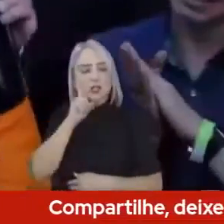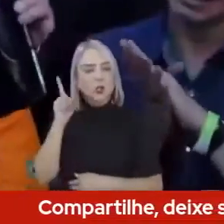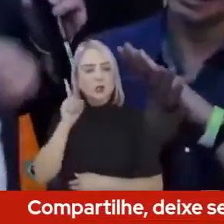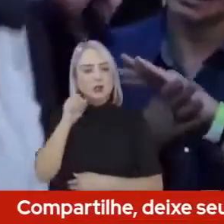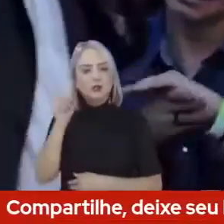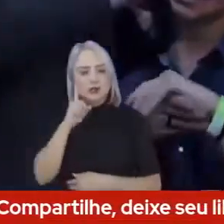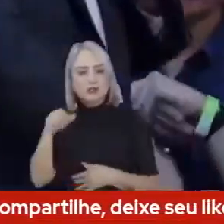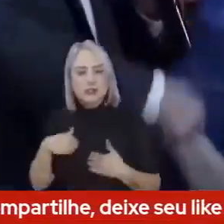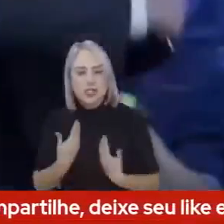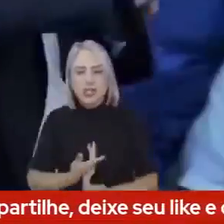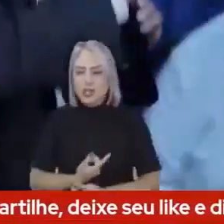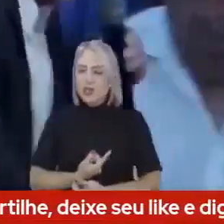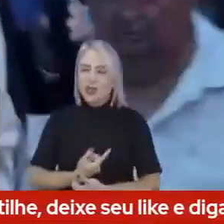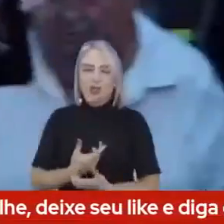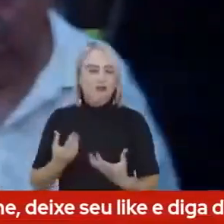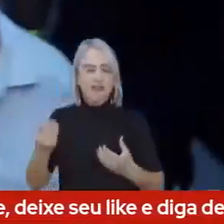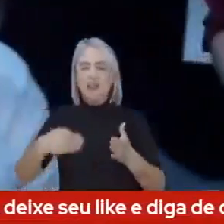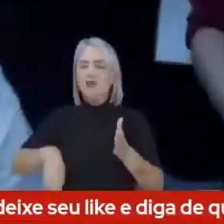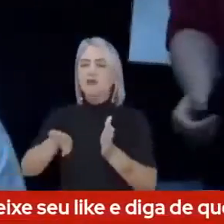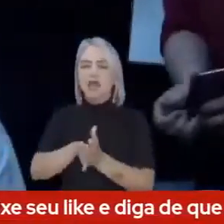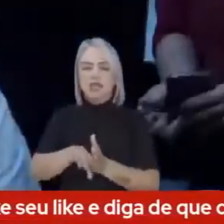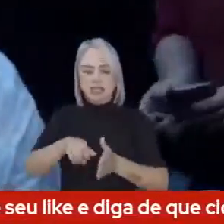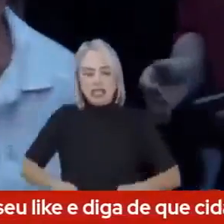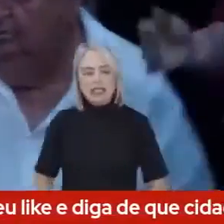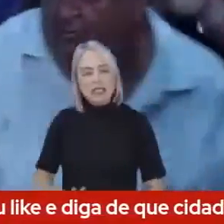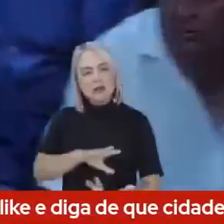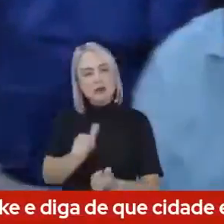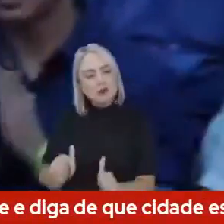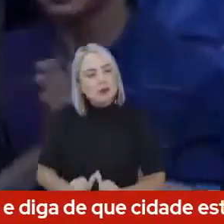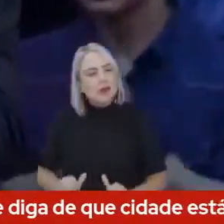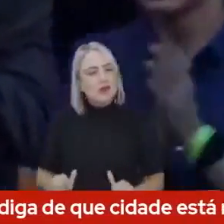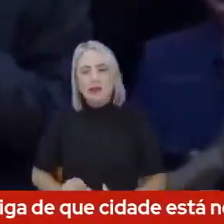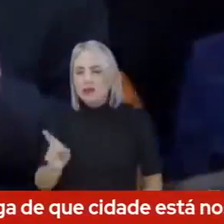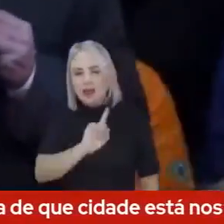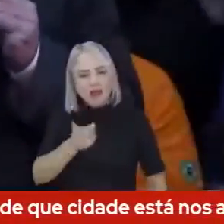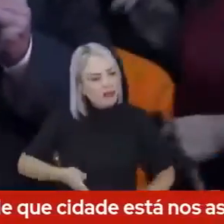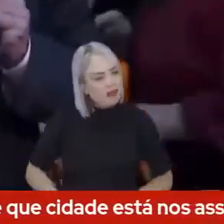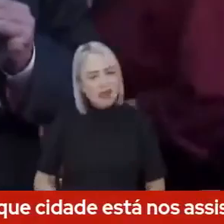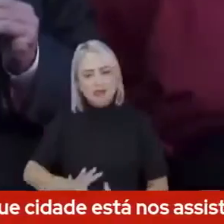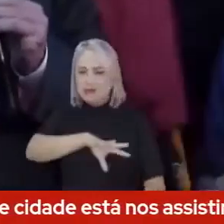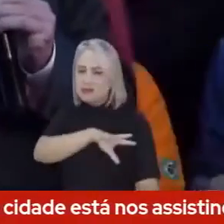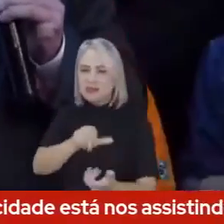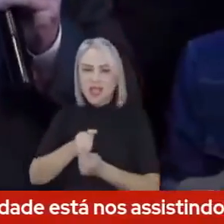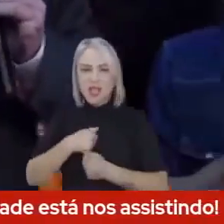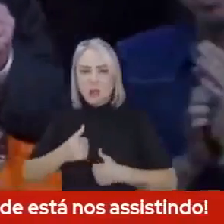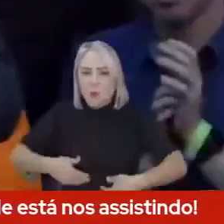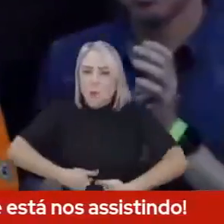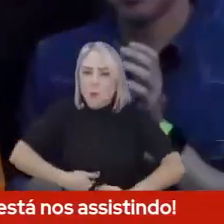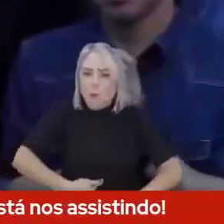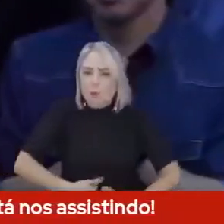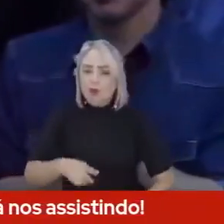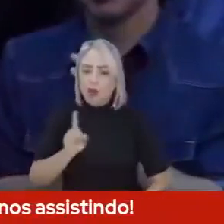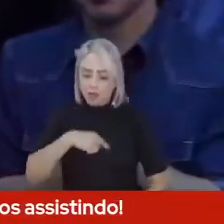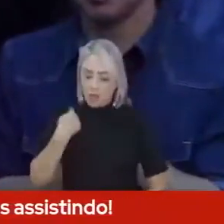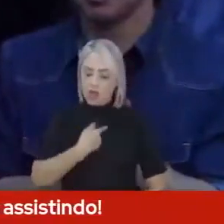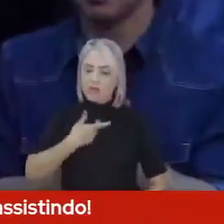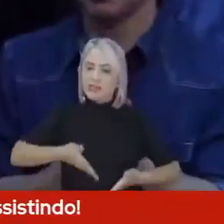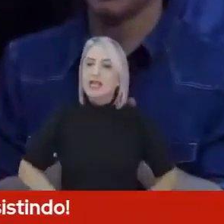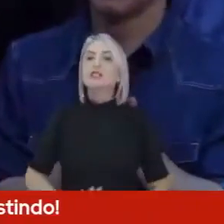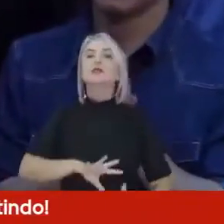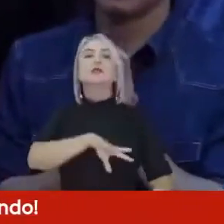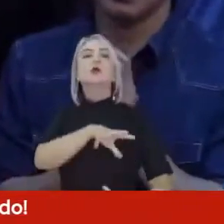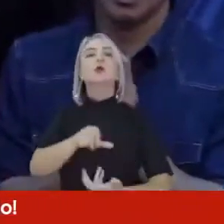Nós não viemos ao mundo para sofrer. Nós não viemos ao mundo para passar fome. Nós viemos ao mundo para